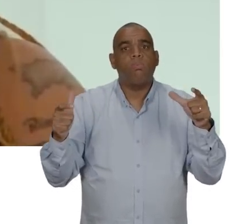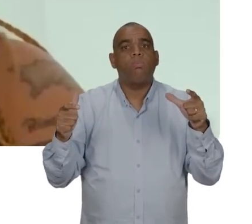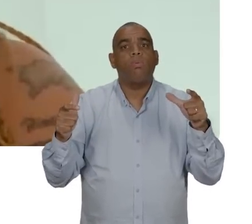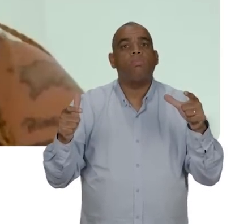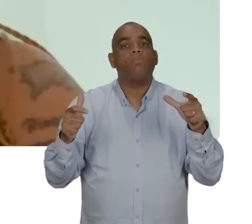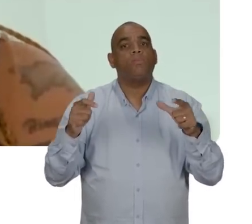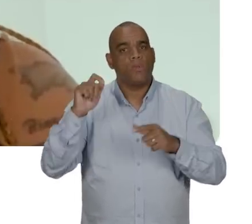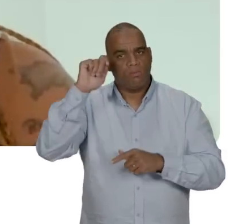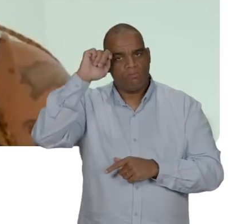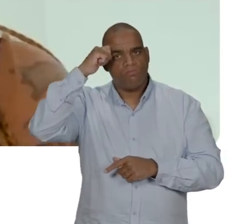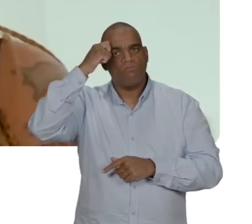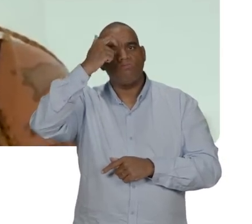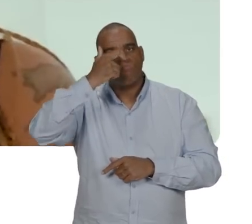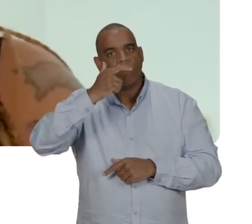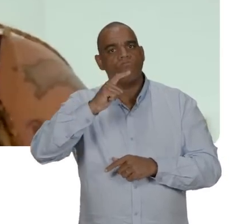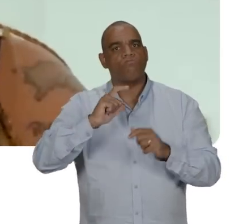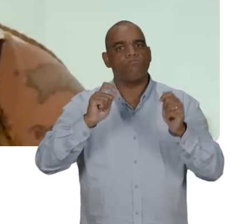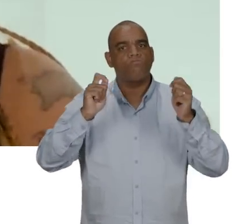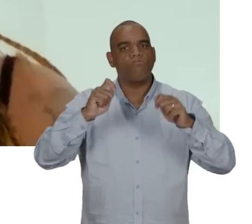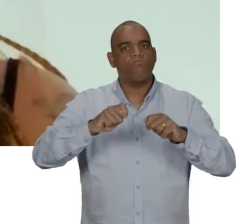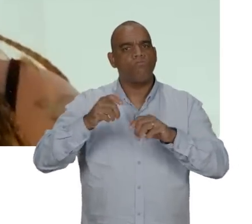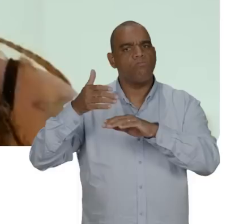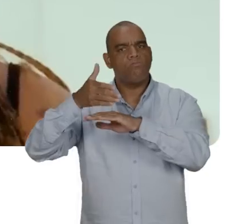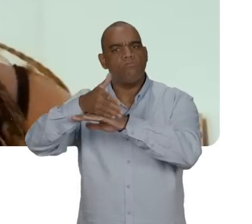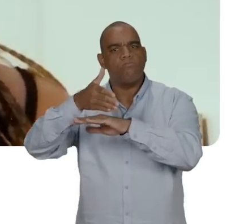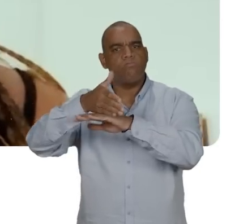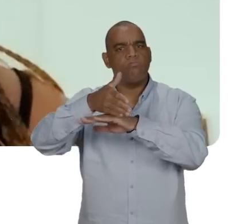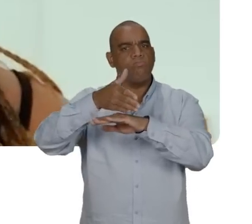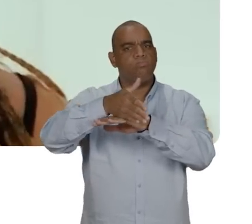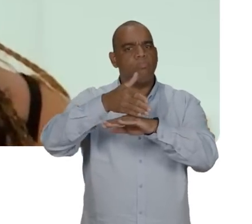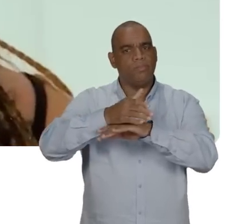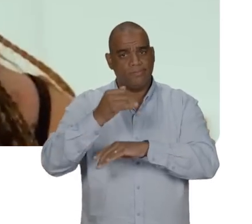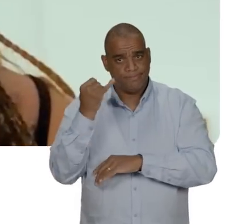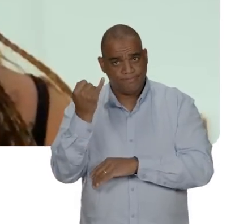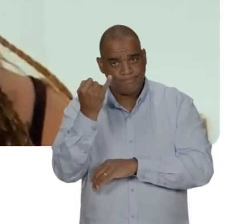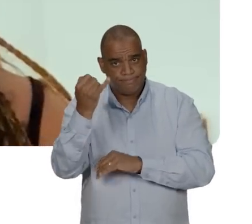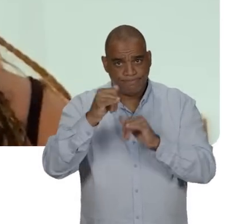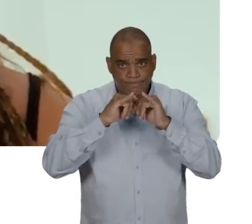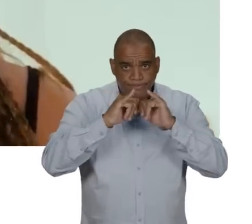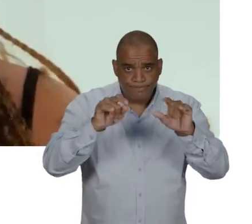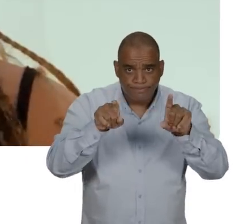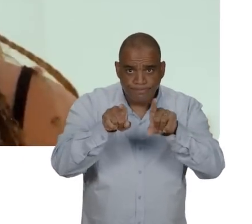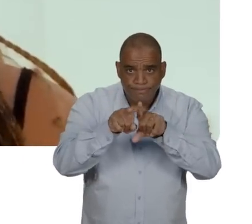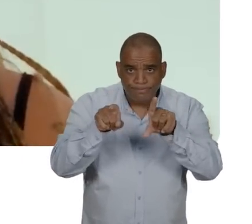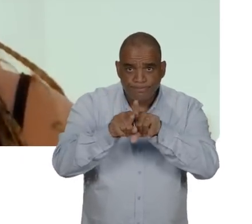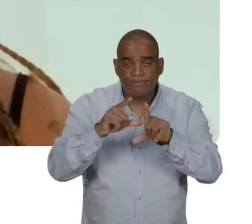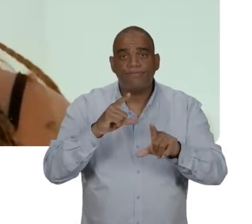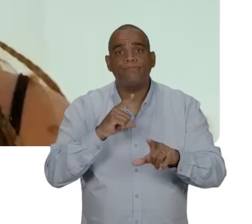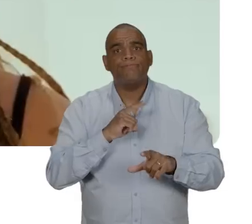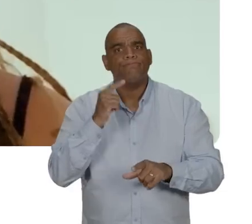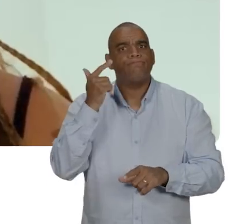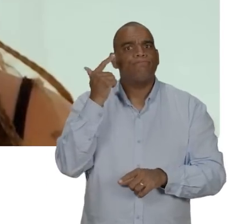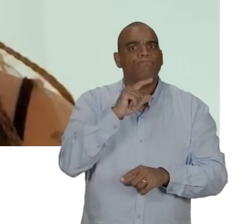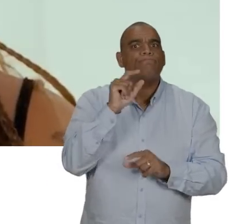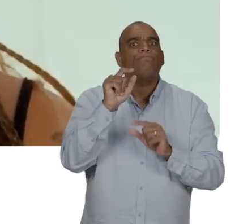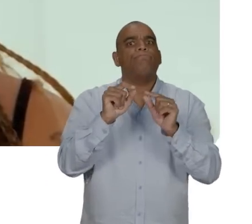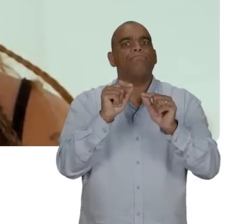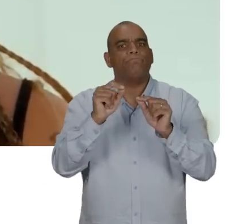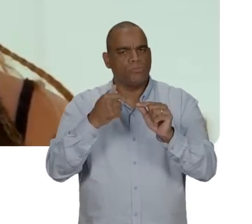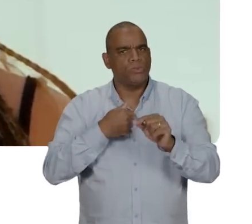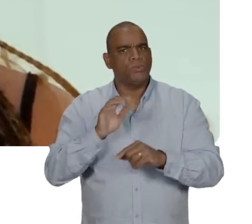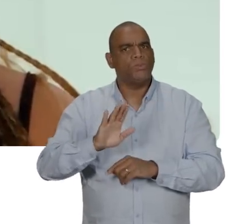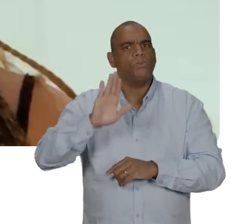a presença e a participação de pessoas negras nesses espaços. É importante a gente dizer também que essas candidaturas